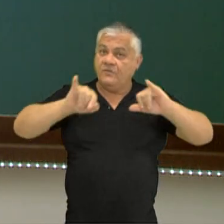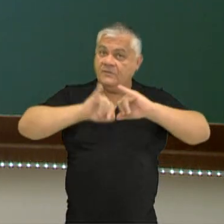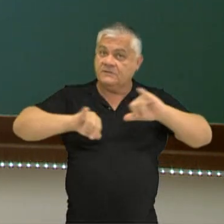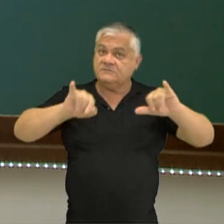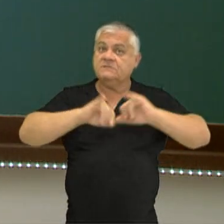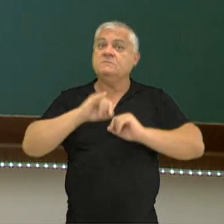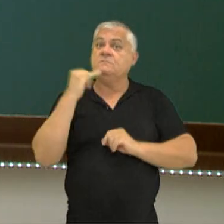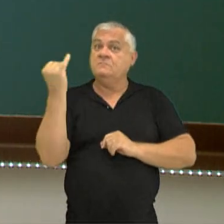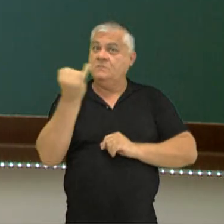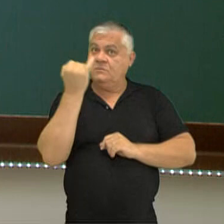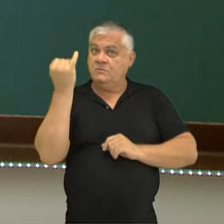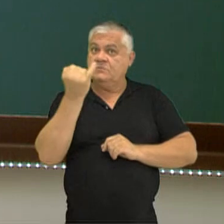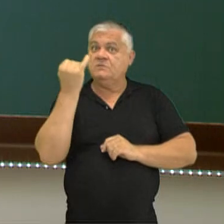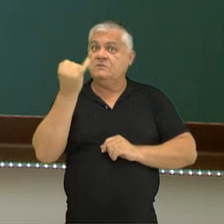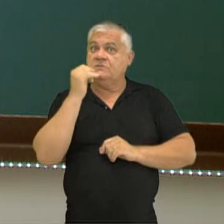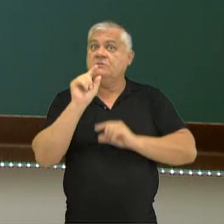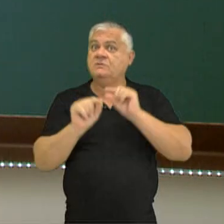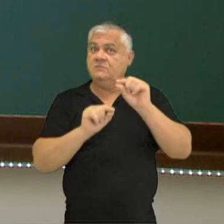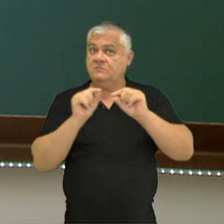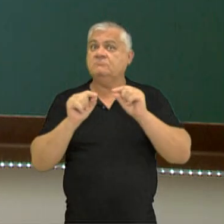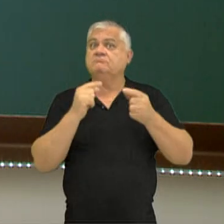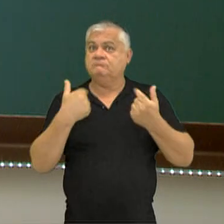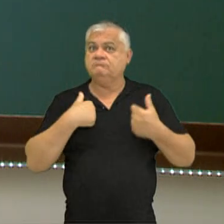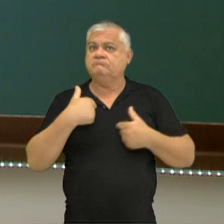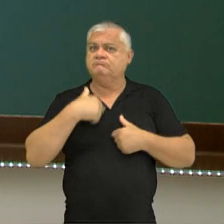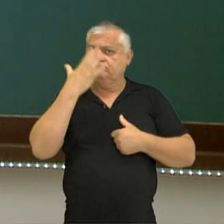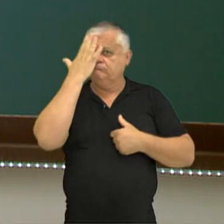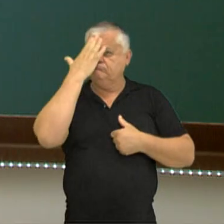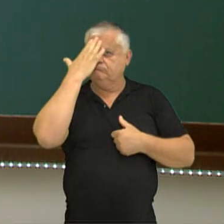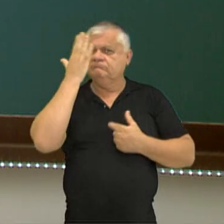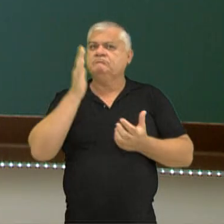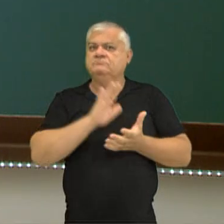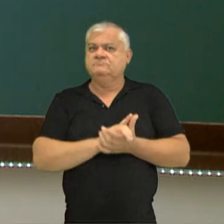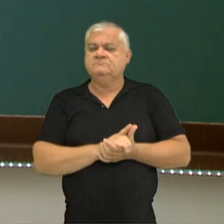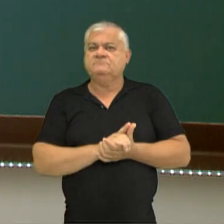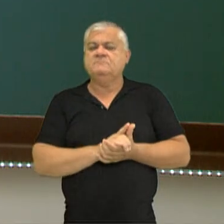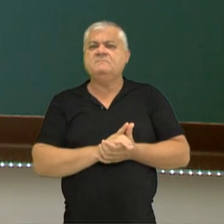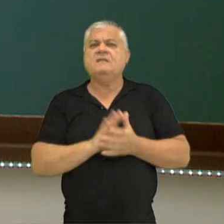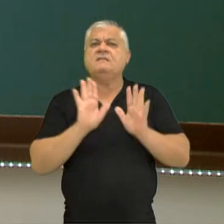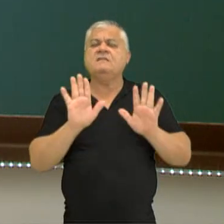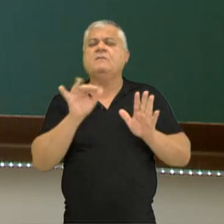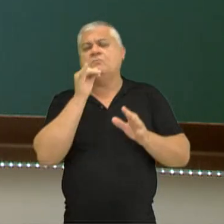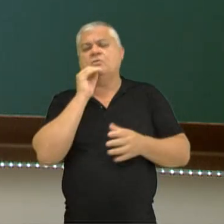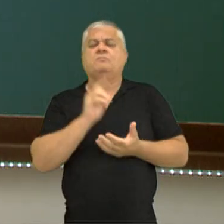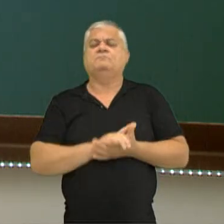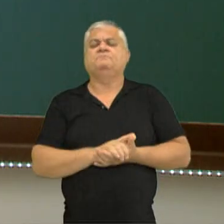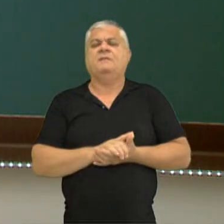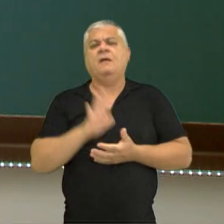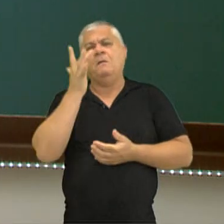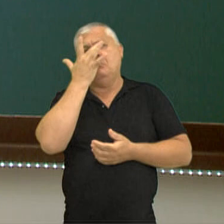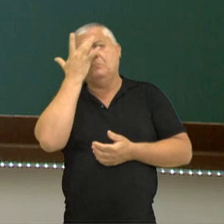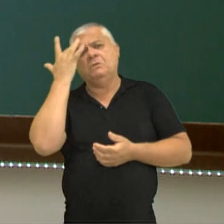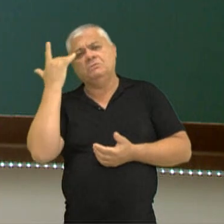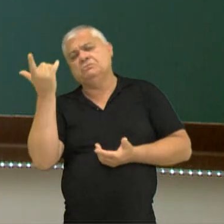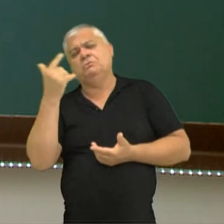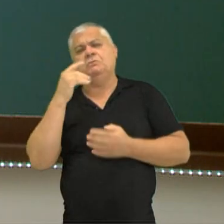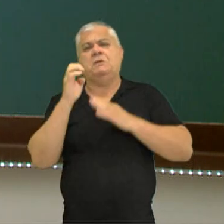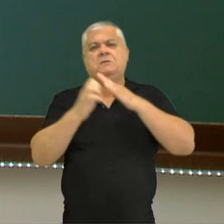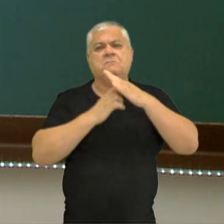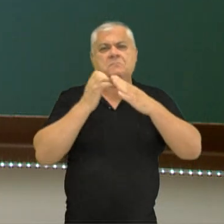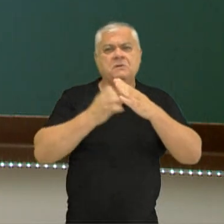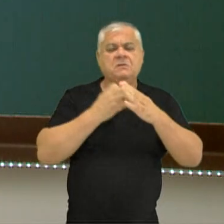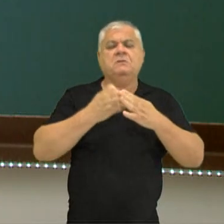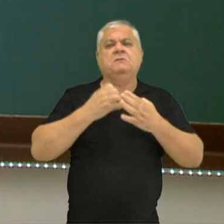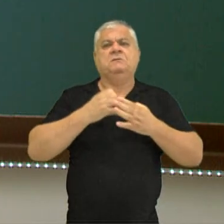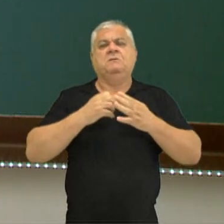bastante interessantes e importantes essas informações também. Então, na hora que uma empresa vai lançar